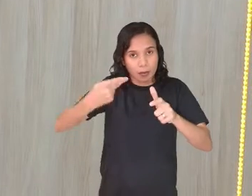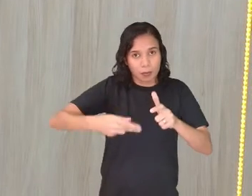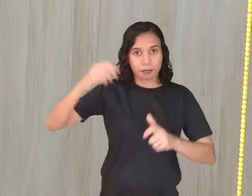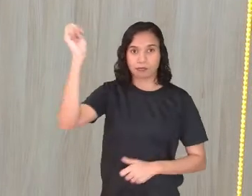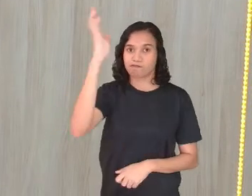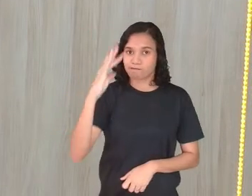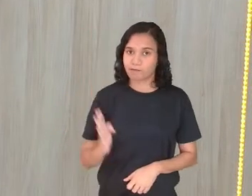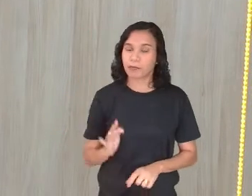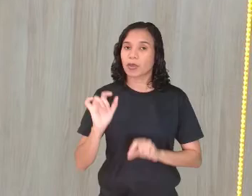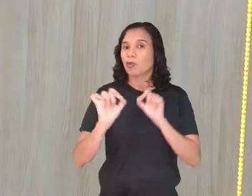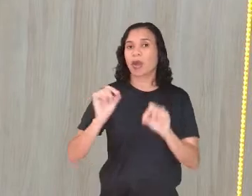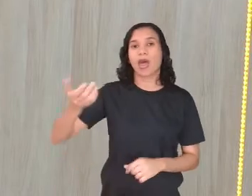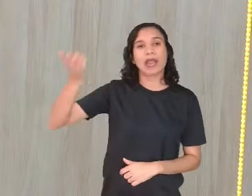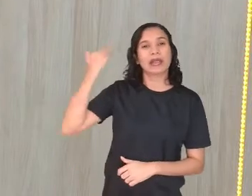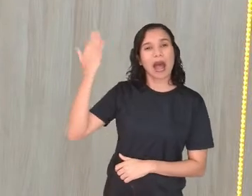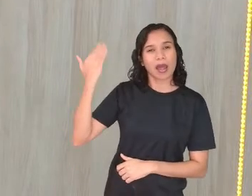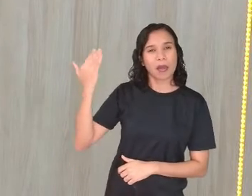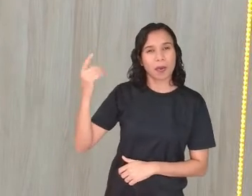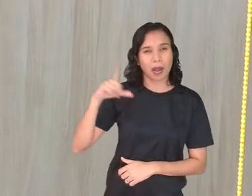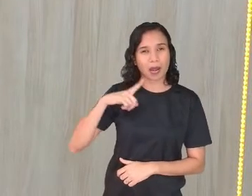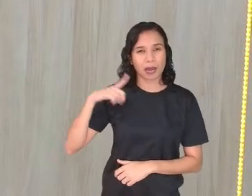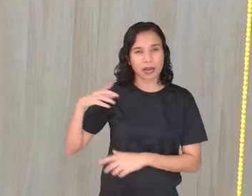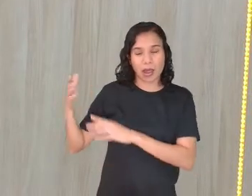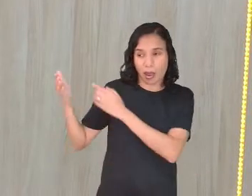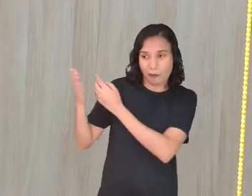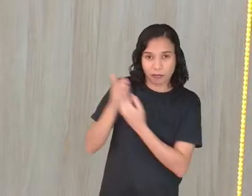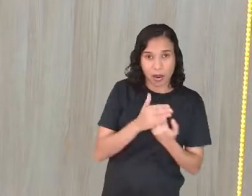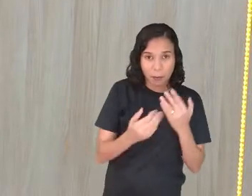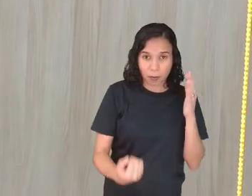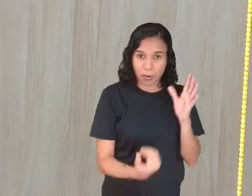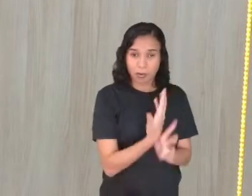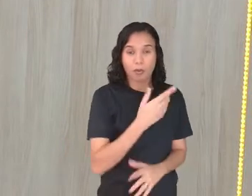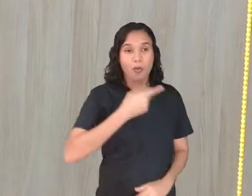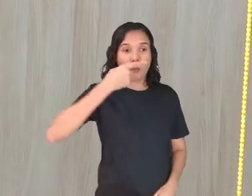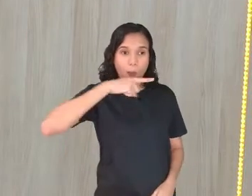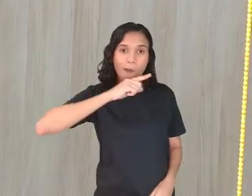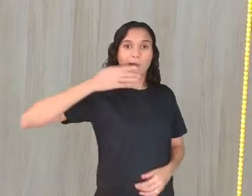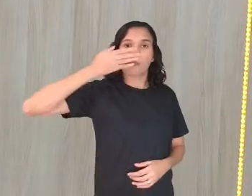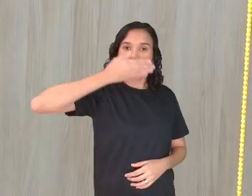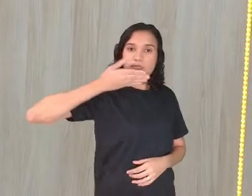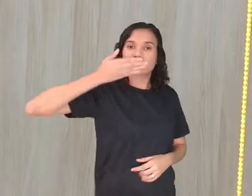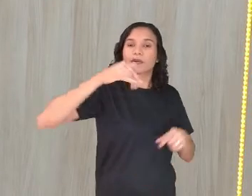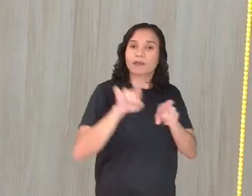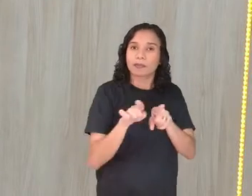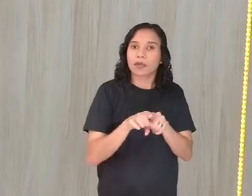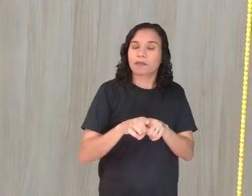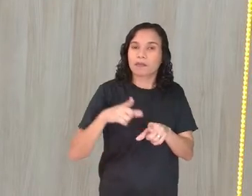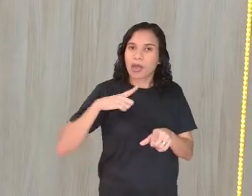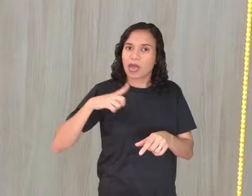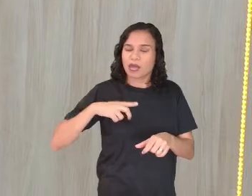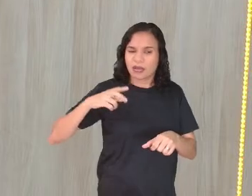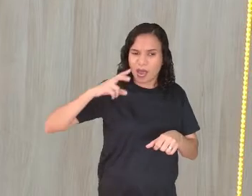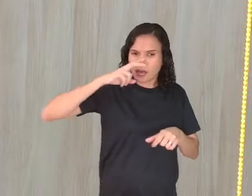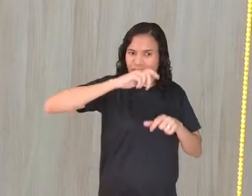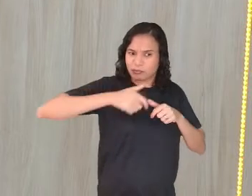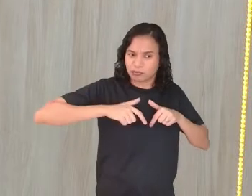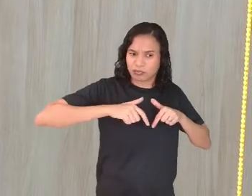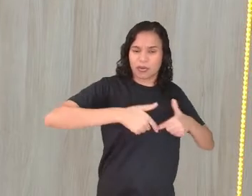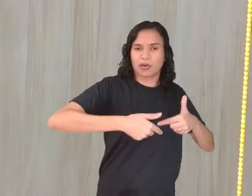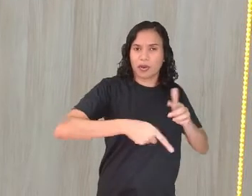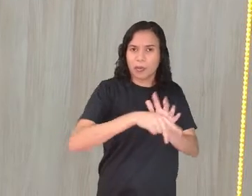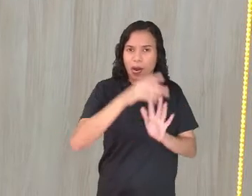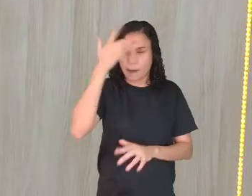brasileiro, é que na época, quando trouxeram o açúcar, tinha também a resistência daqueles povos a